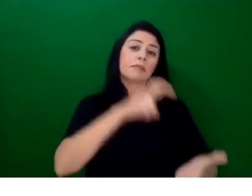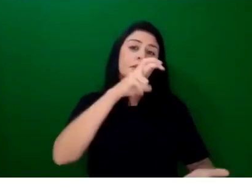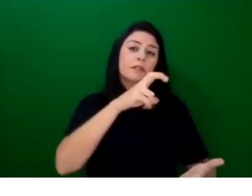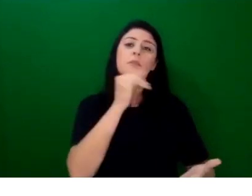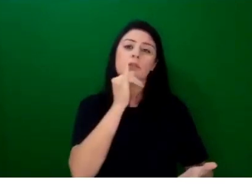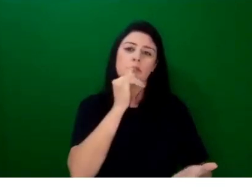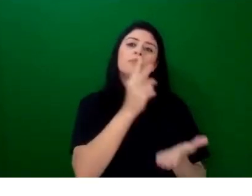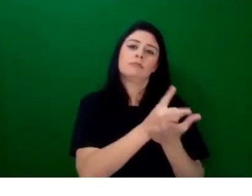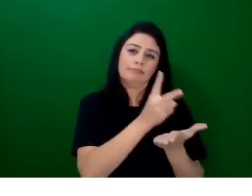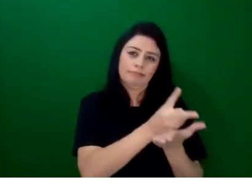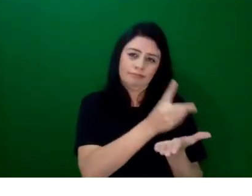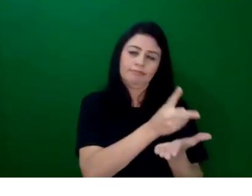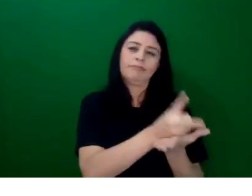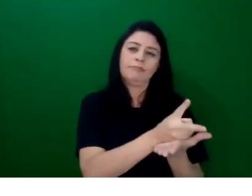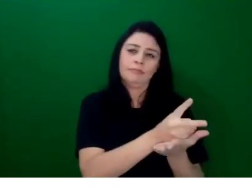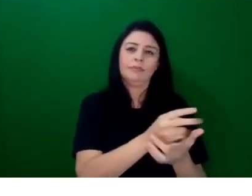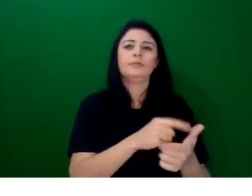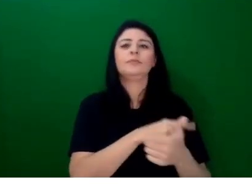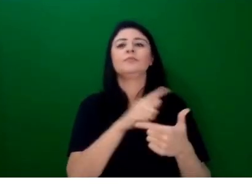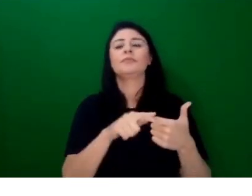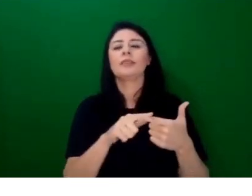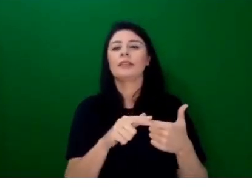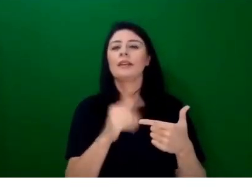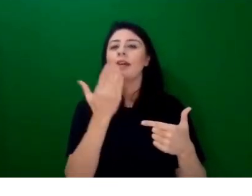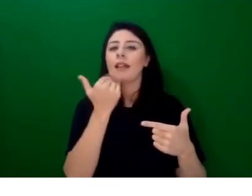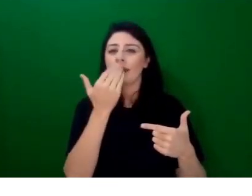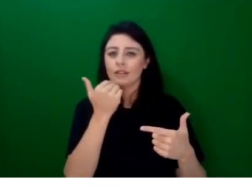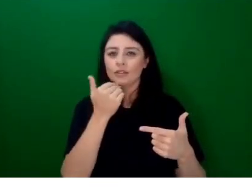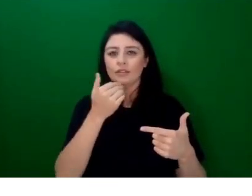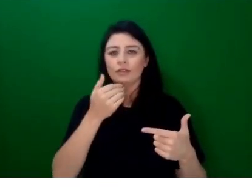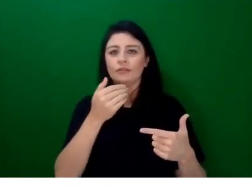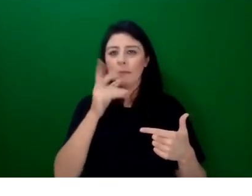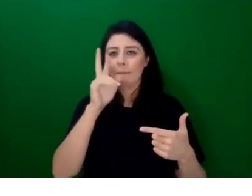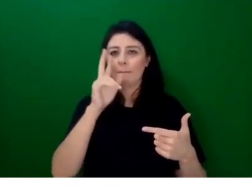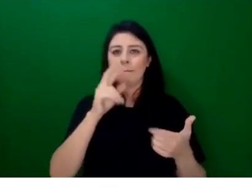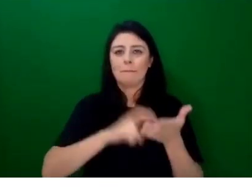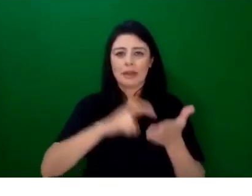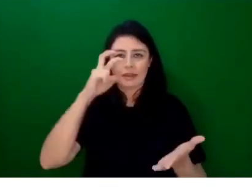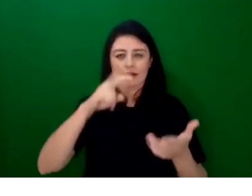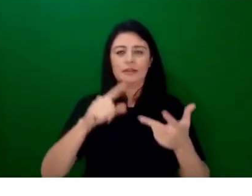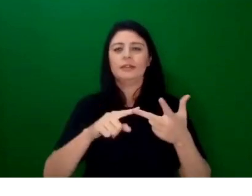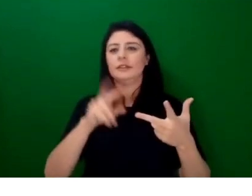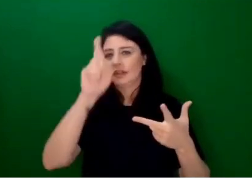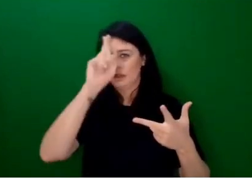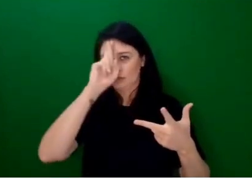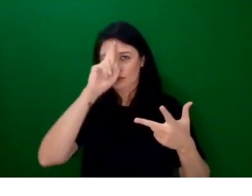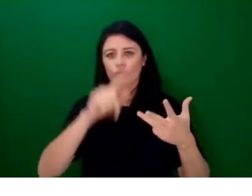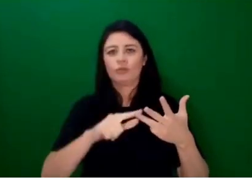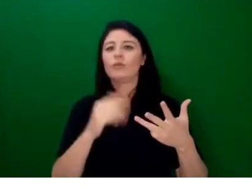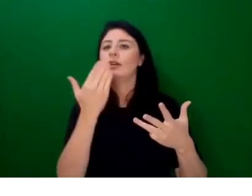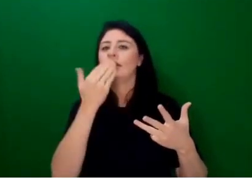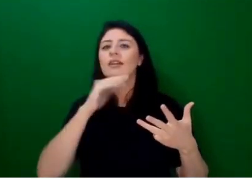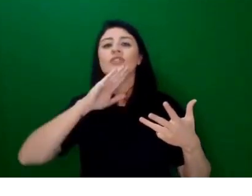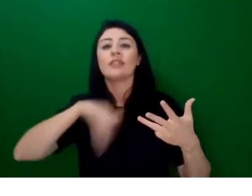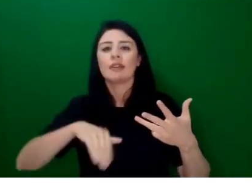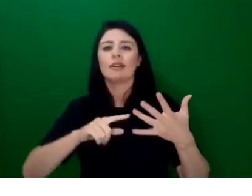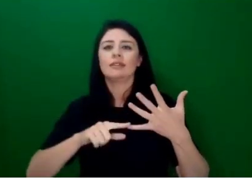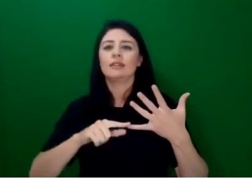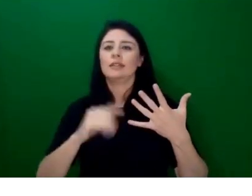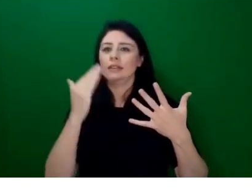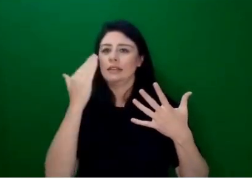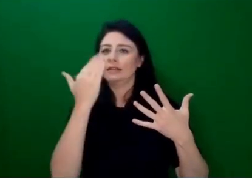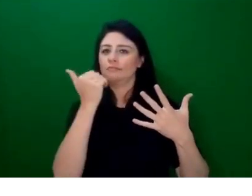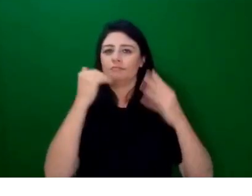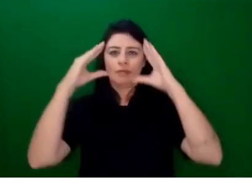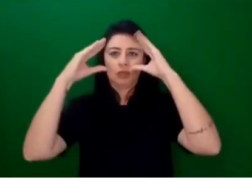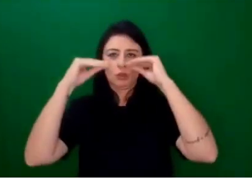manhã continuar, o lanche da manhã, almoço, lanche da tarde e jantar. Mas o